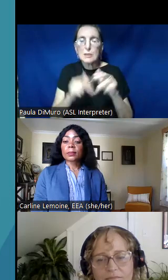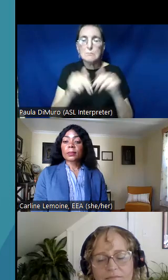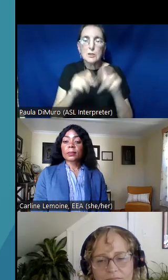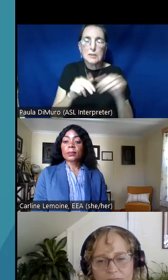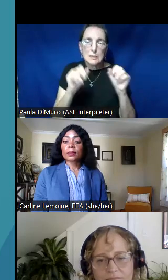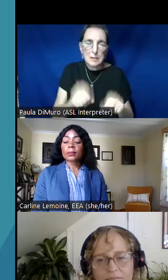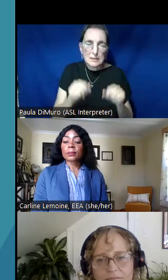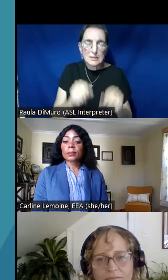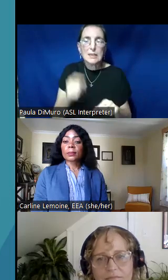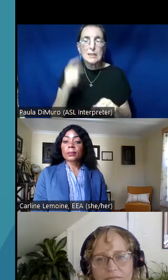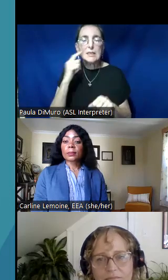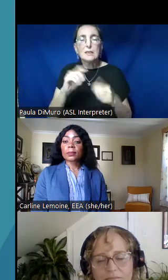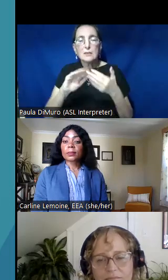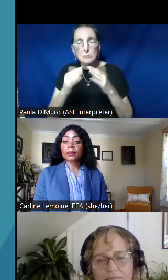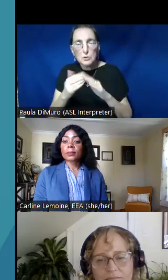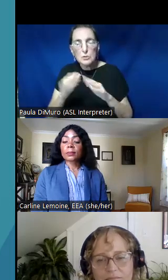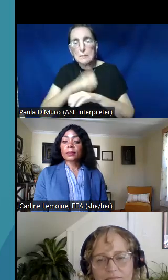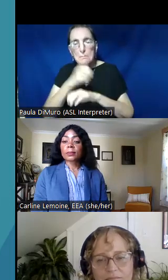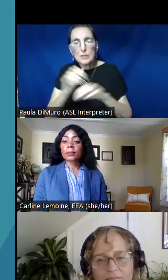junta com outros partes interessados,